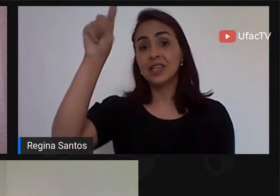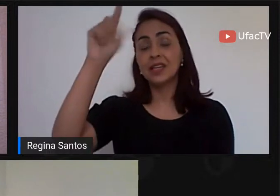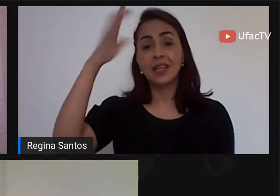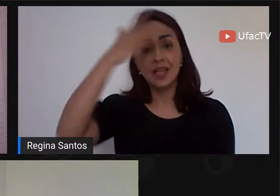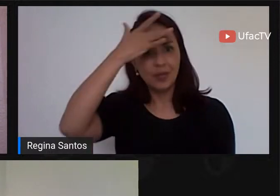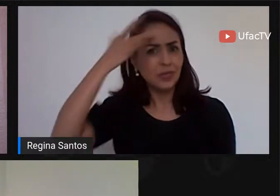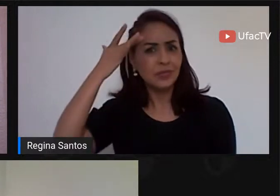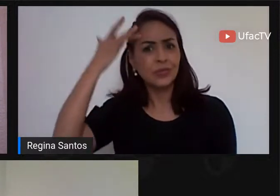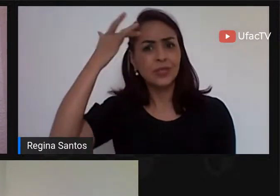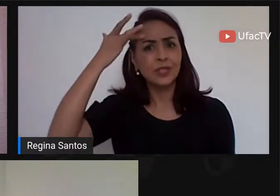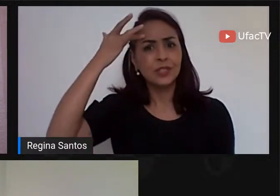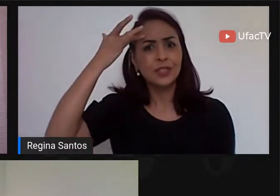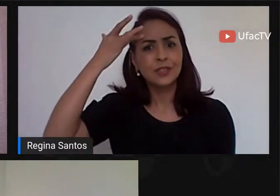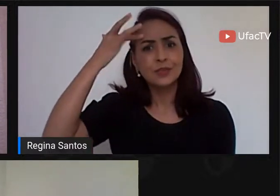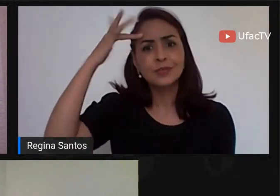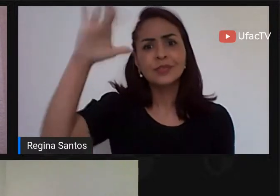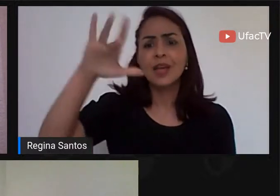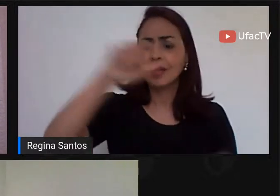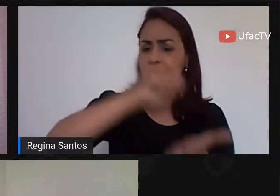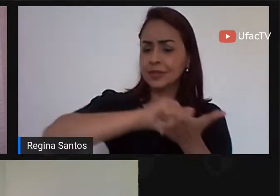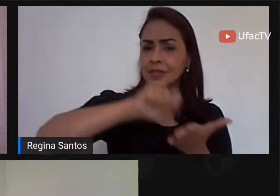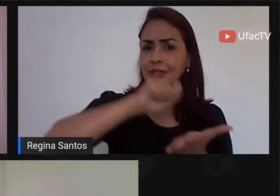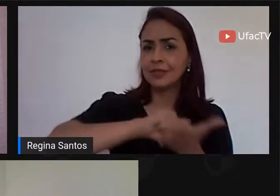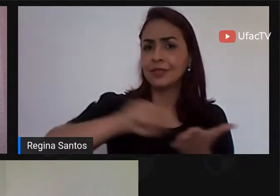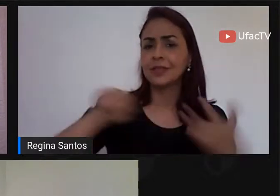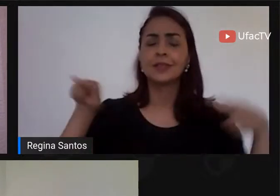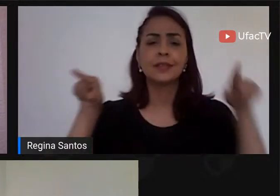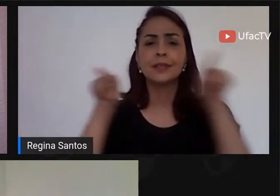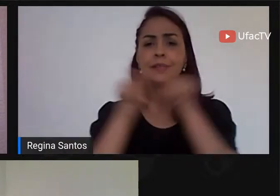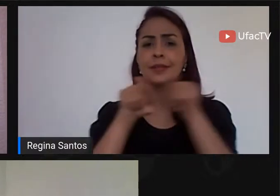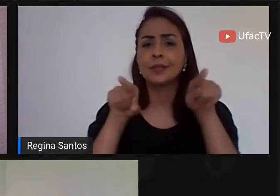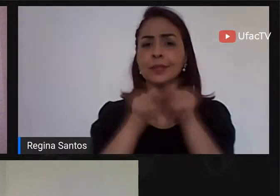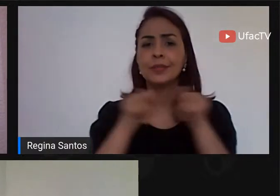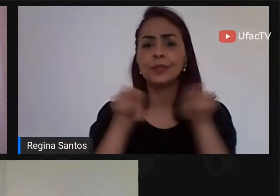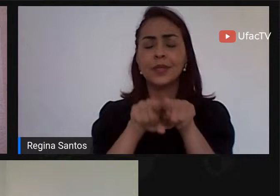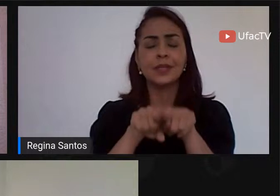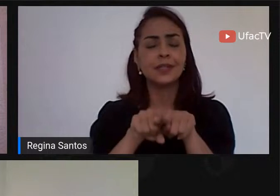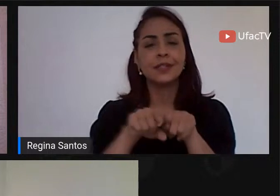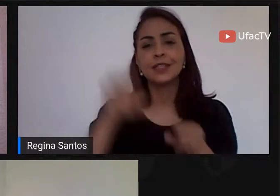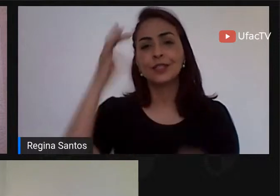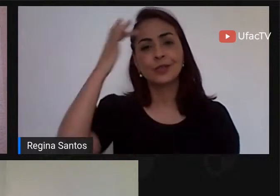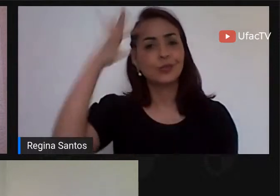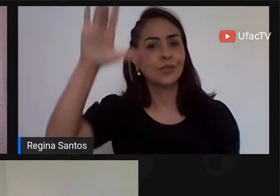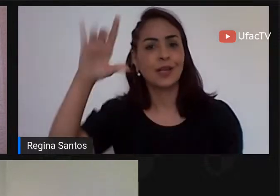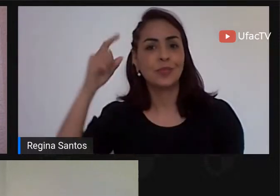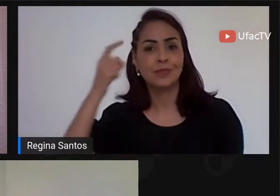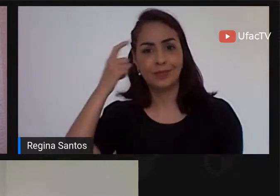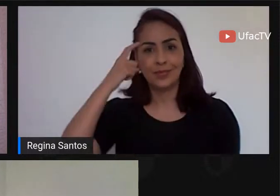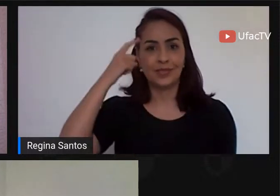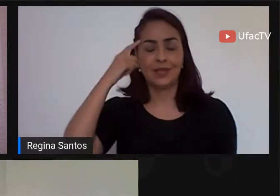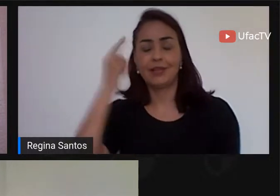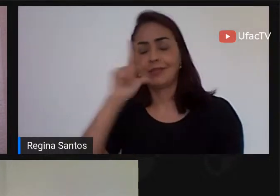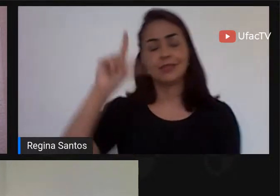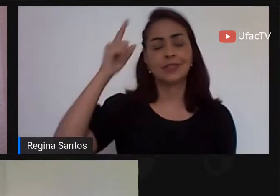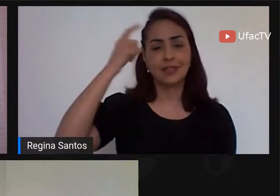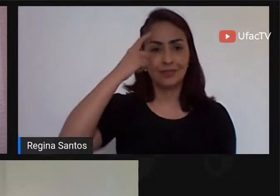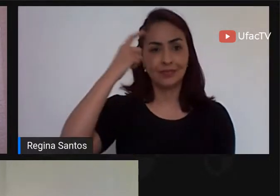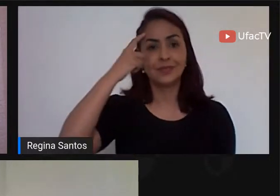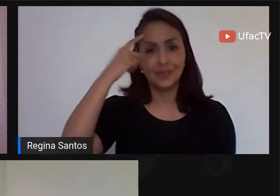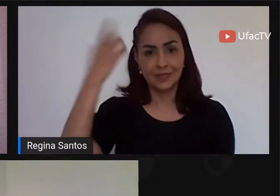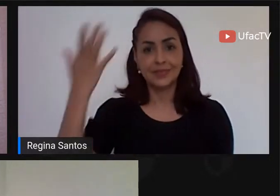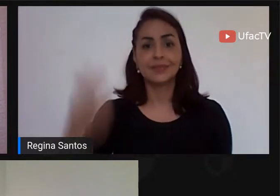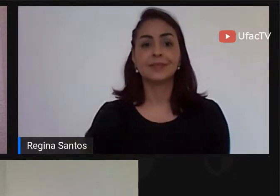é iletrado, por exemplo, então, havia sim, Camila, esse pensamento, mas não é esse pensamento, em voga hoje,